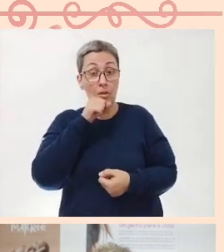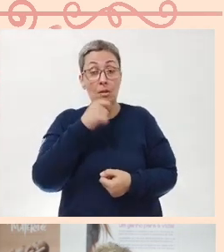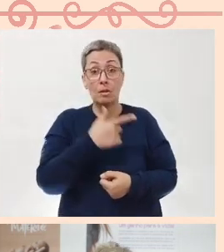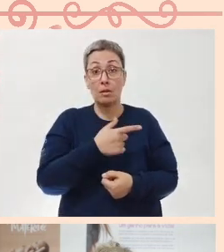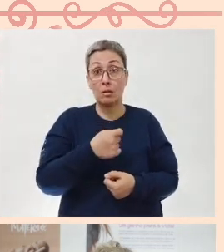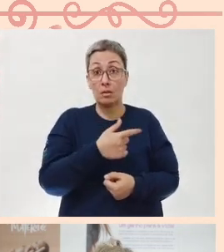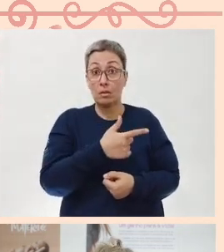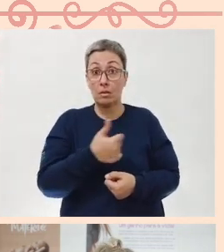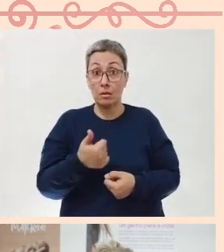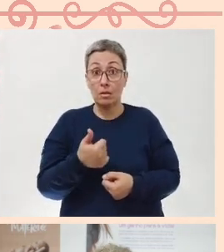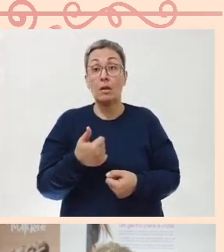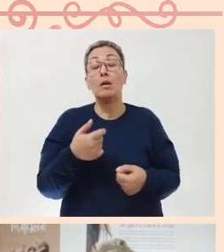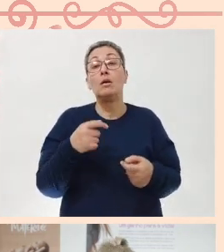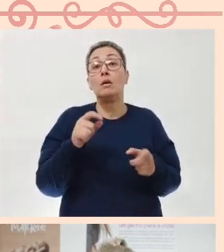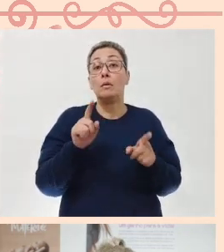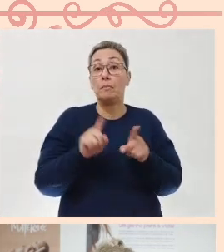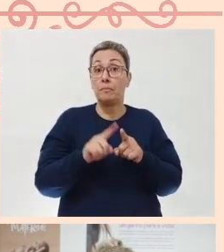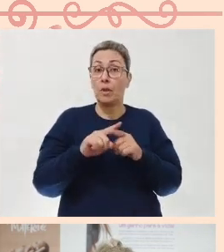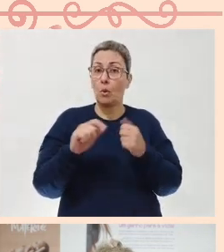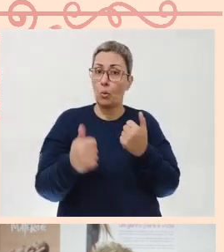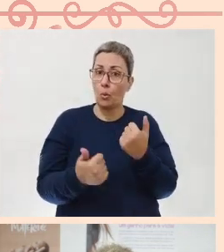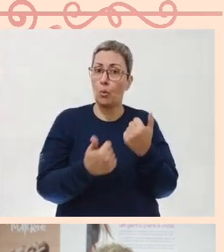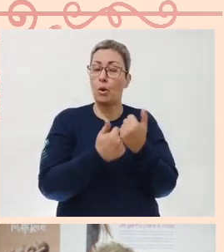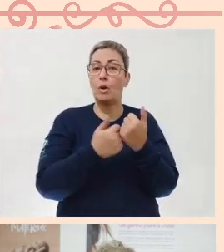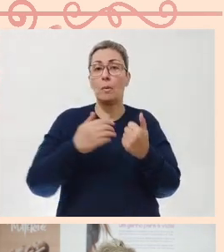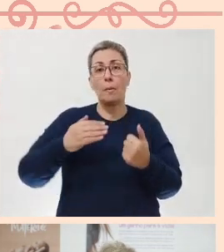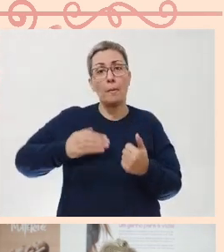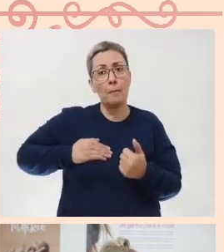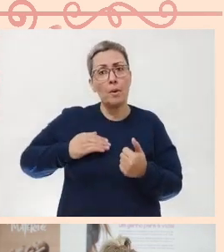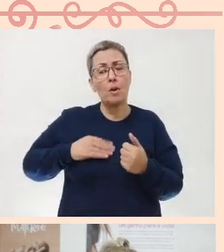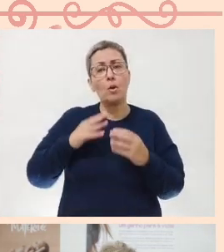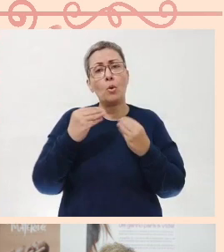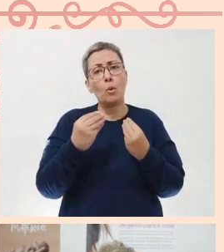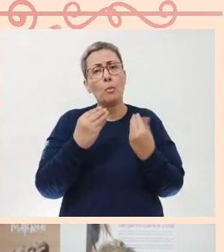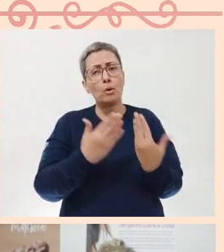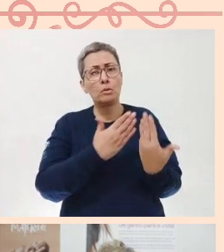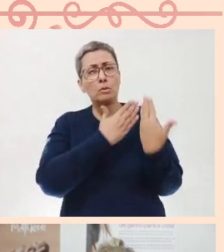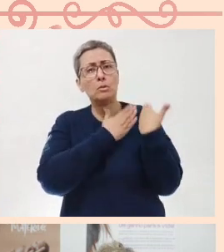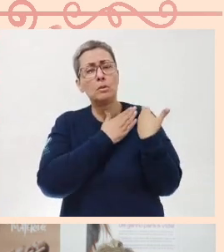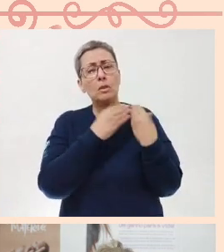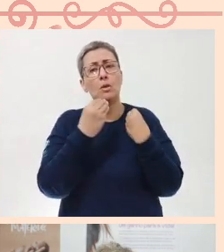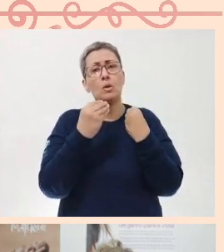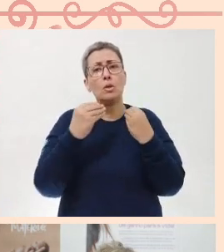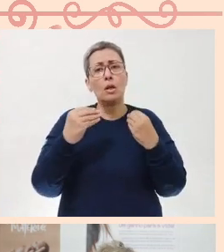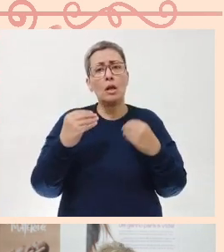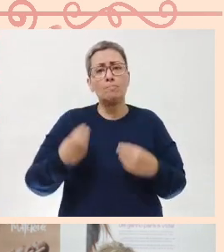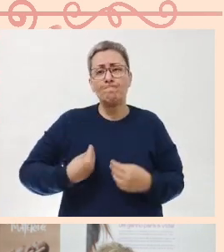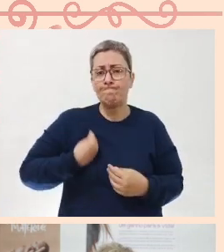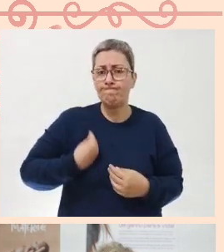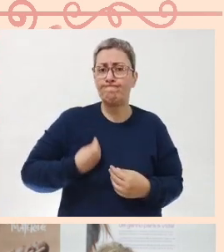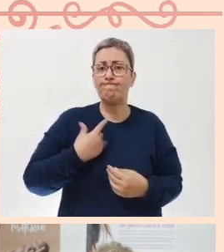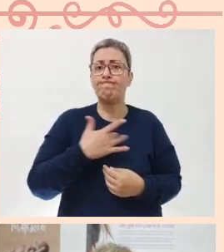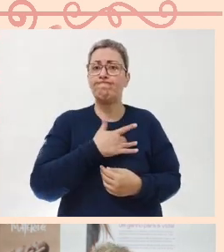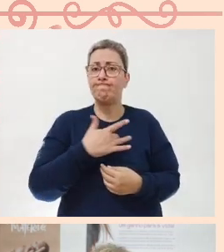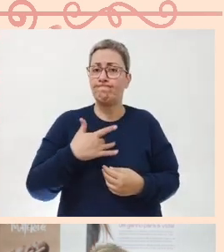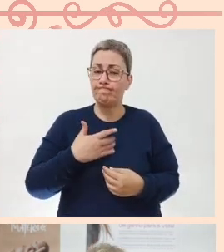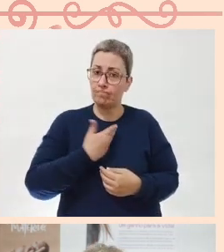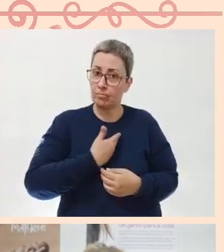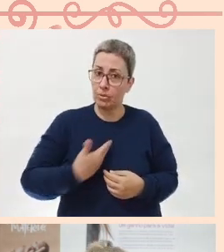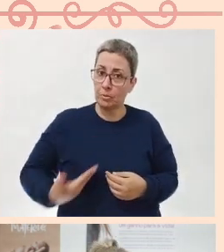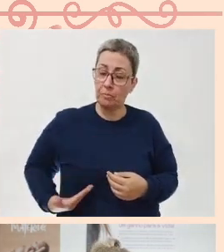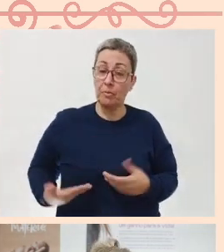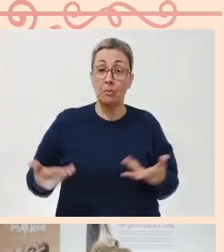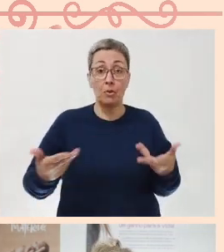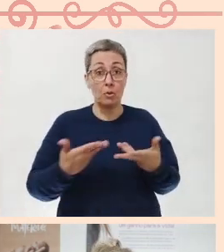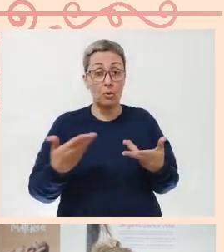do Aleitamento Materno 2021, apoiando a amamentação como uma responsabilidade vital de